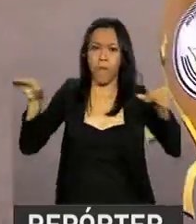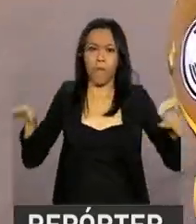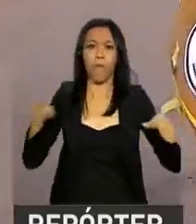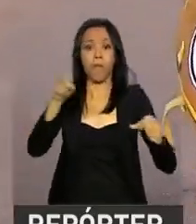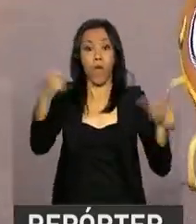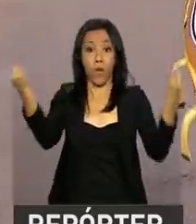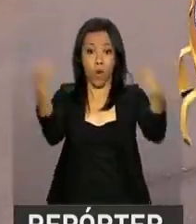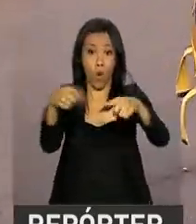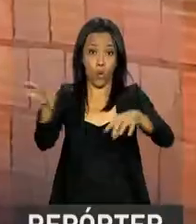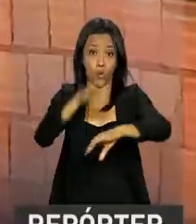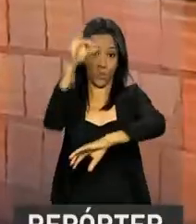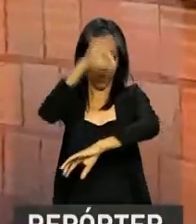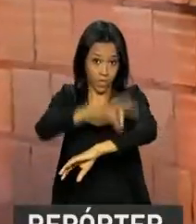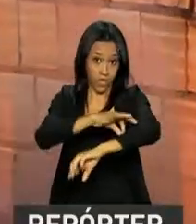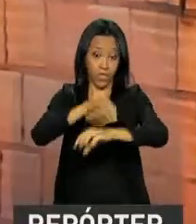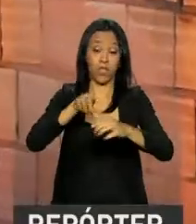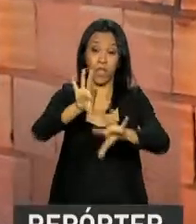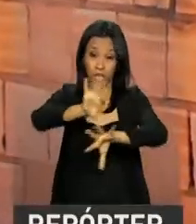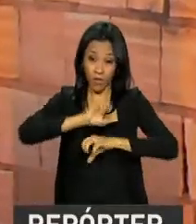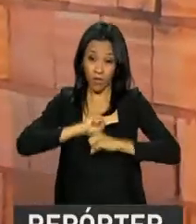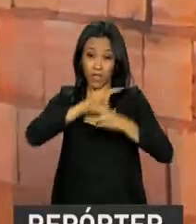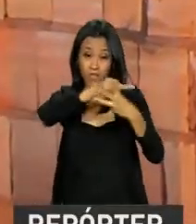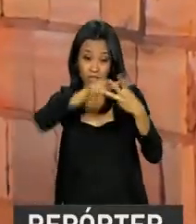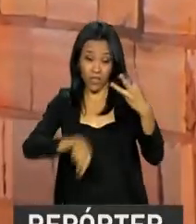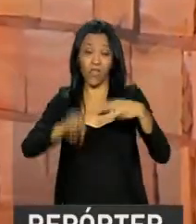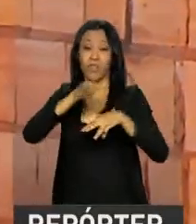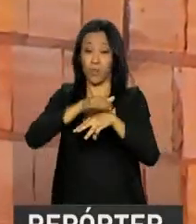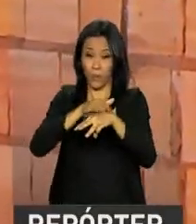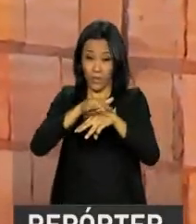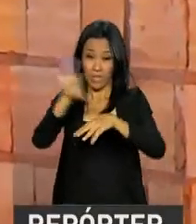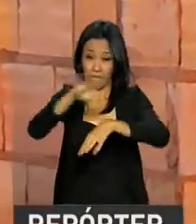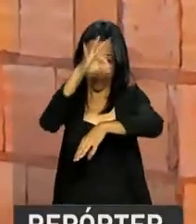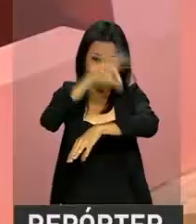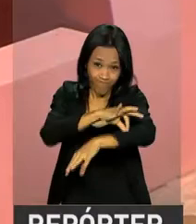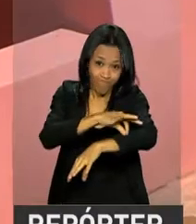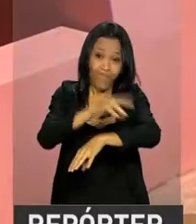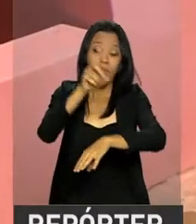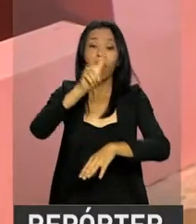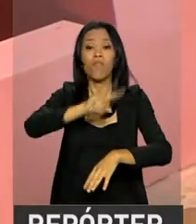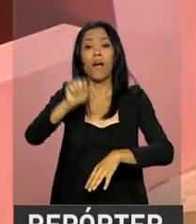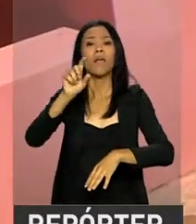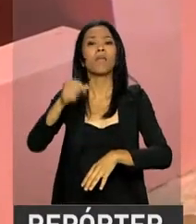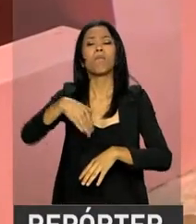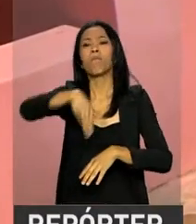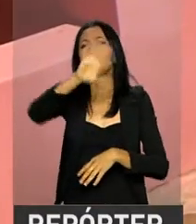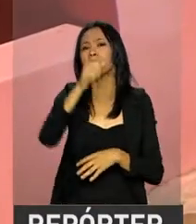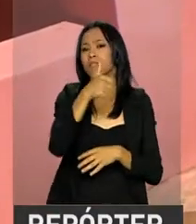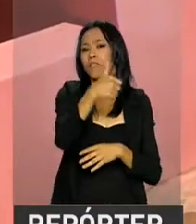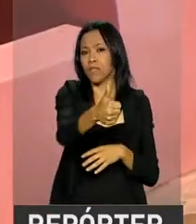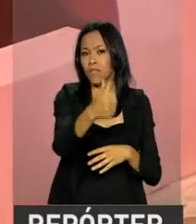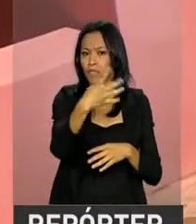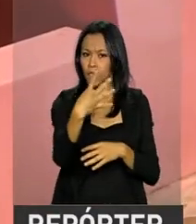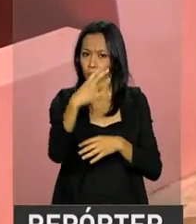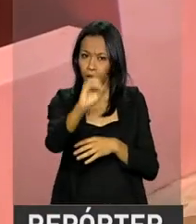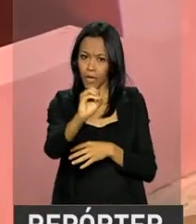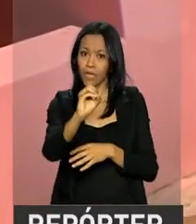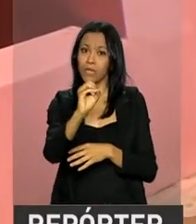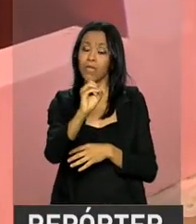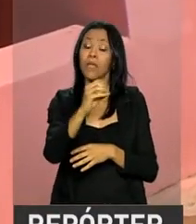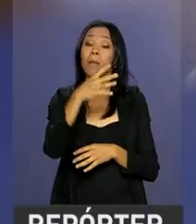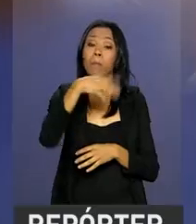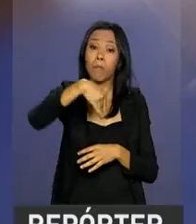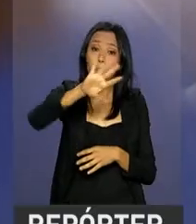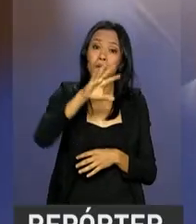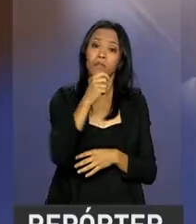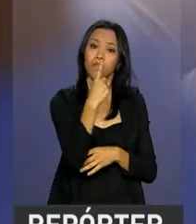da dengue chico cunha e zica vai ser realizada em mais de 146 mil escolas da rede